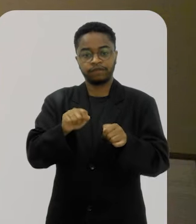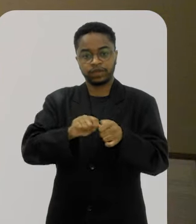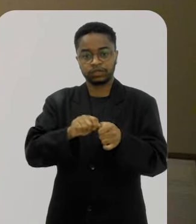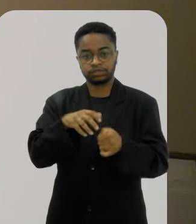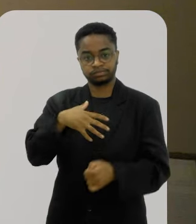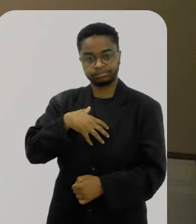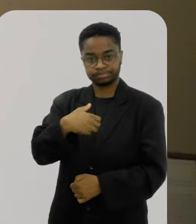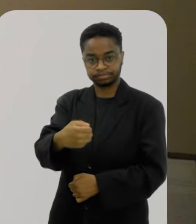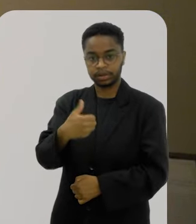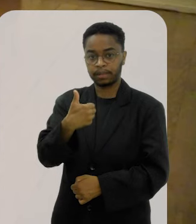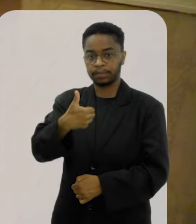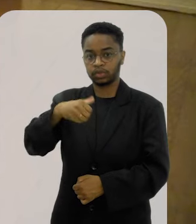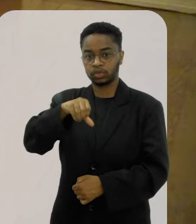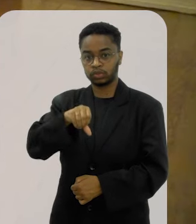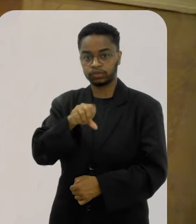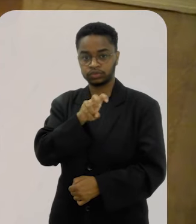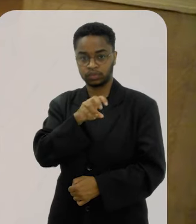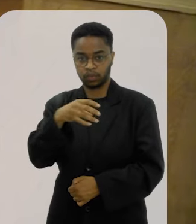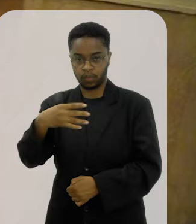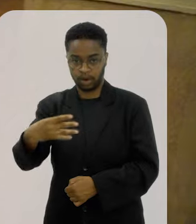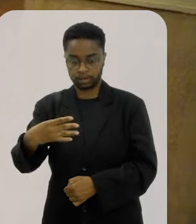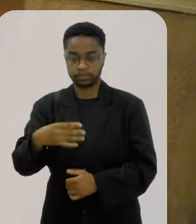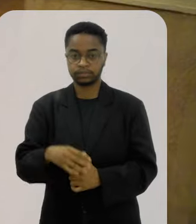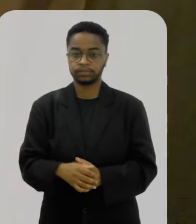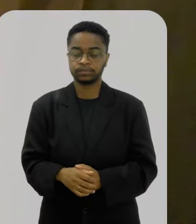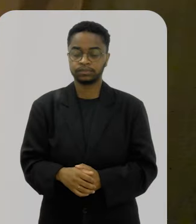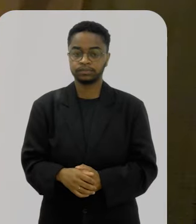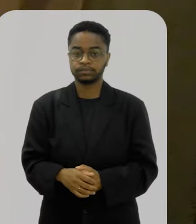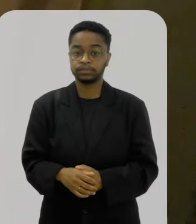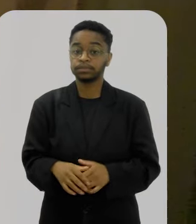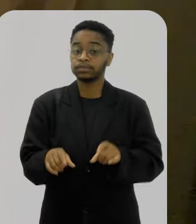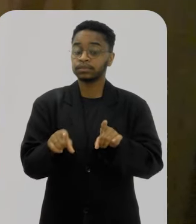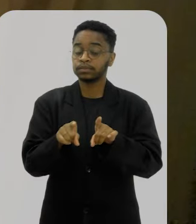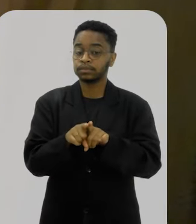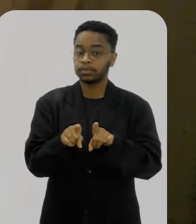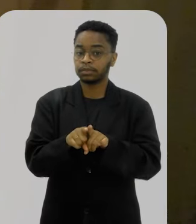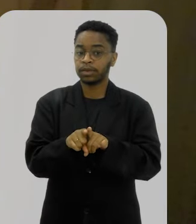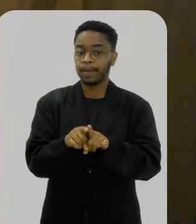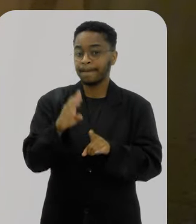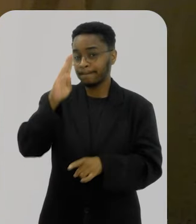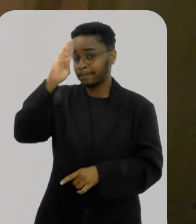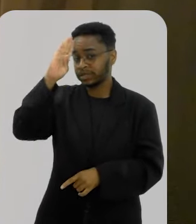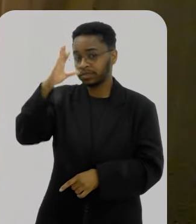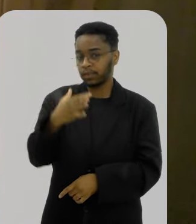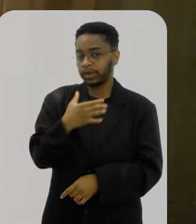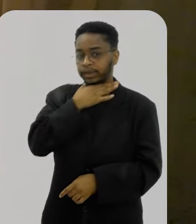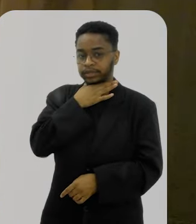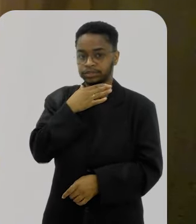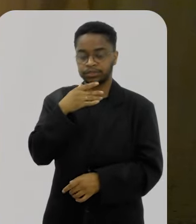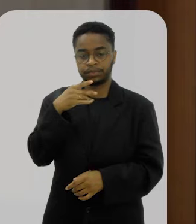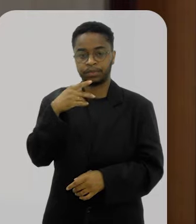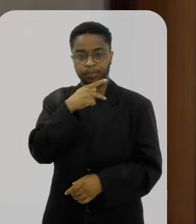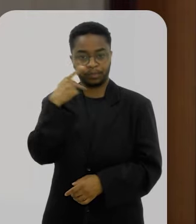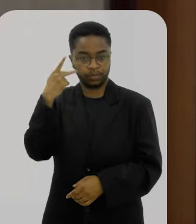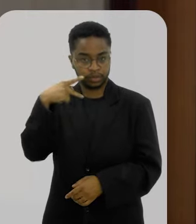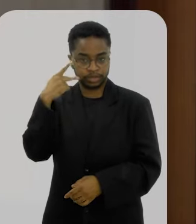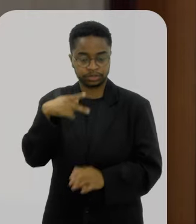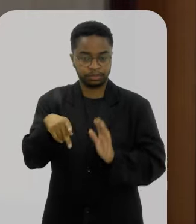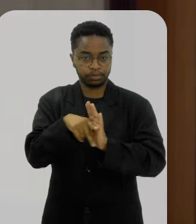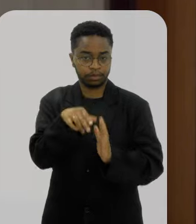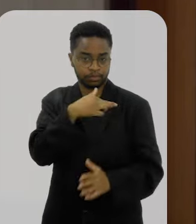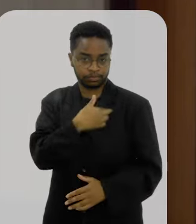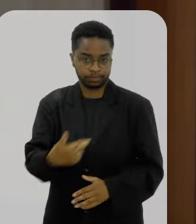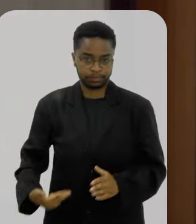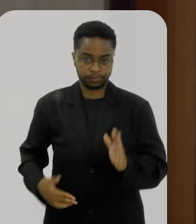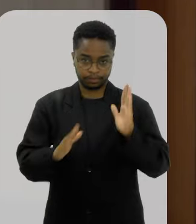cometeu o suicídio em 1954, em uma das principais crises políticas da